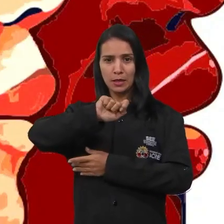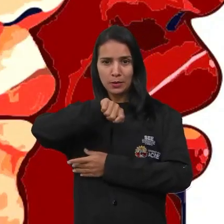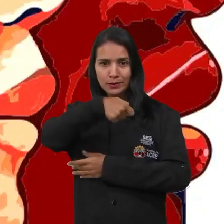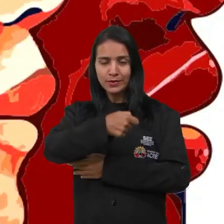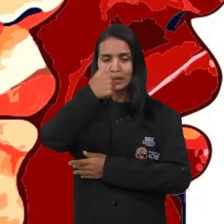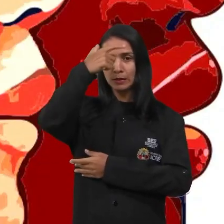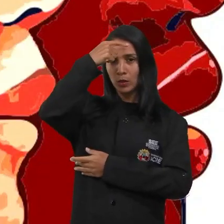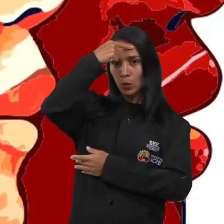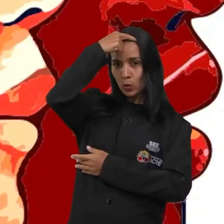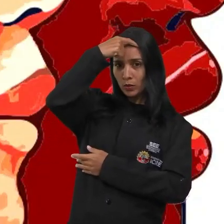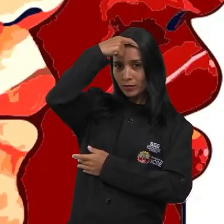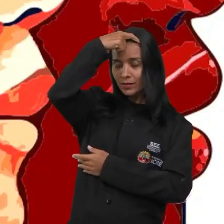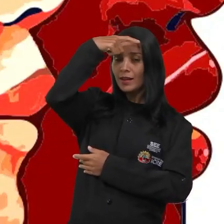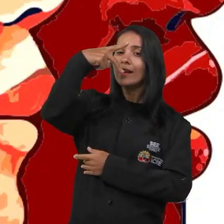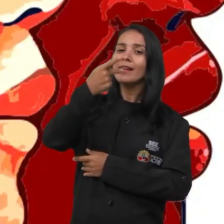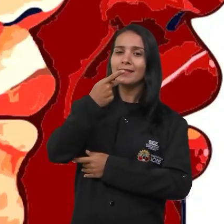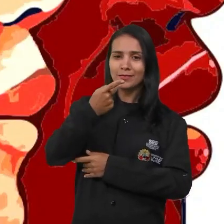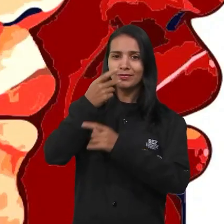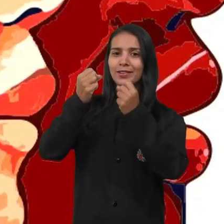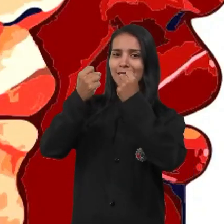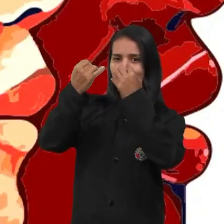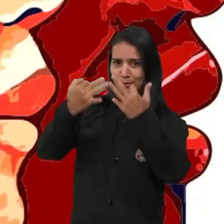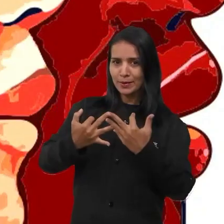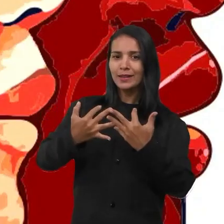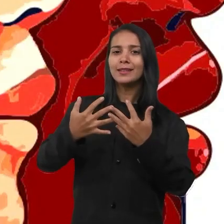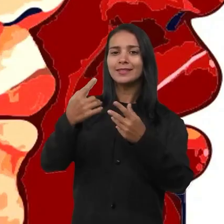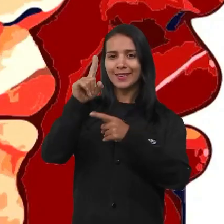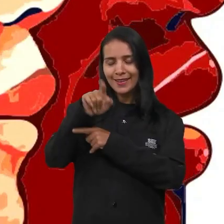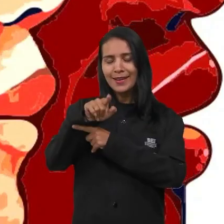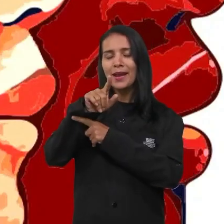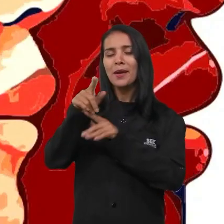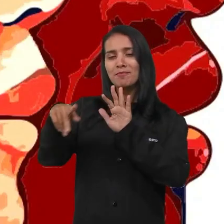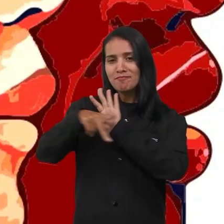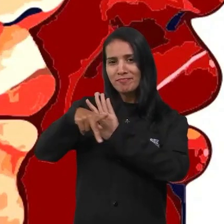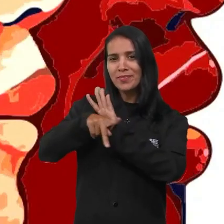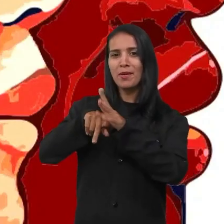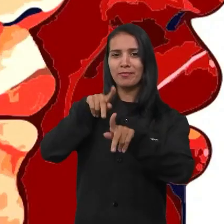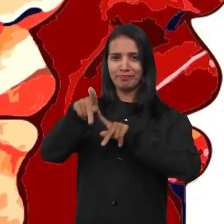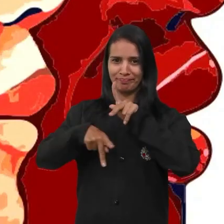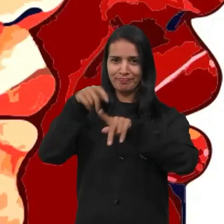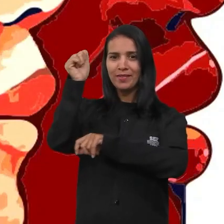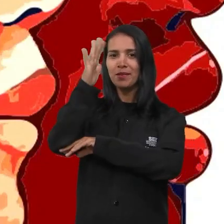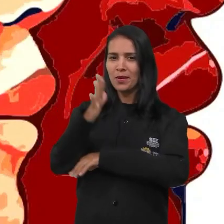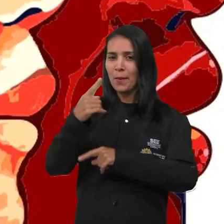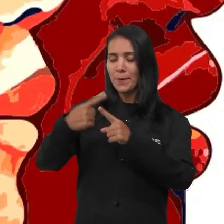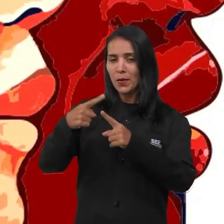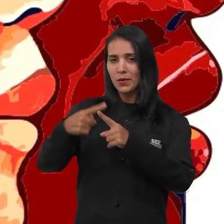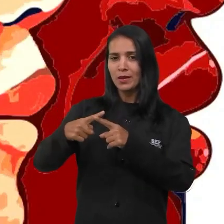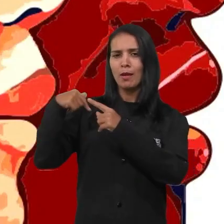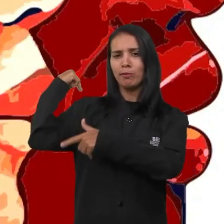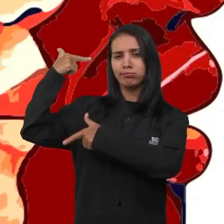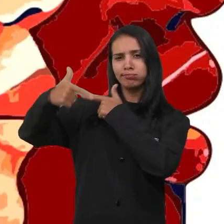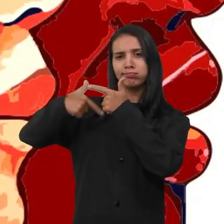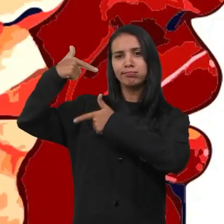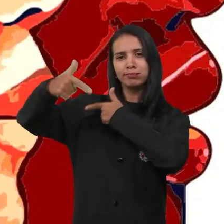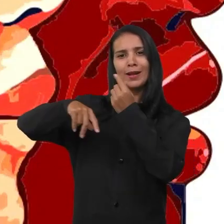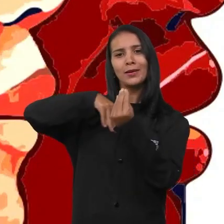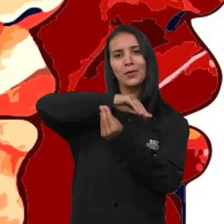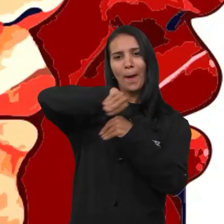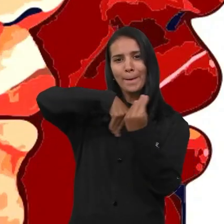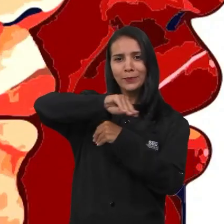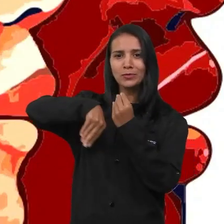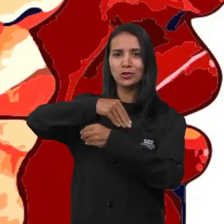brasileiro, ok? Justamente caracterizado por essa miscigenação. Agora nós vamos falar dessas